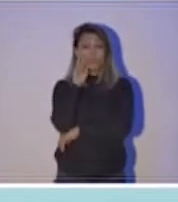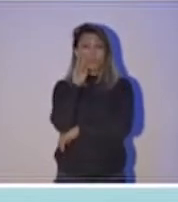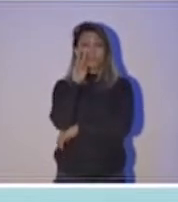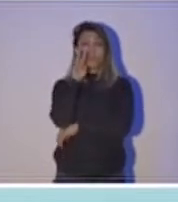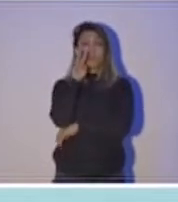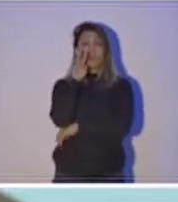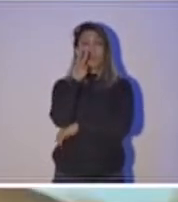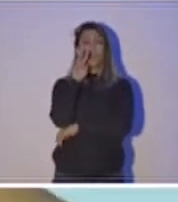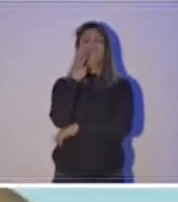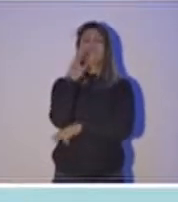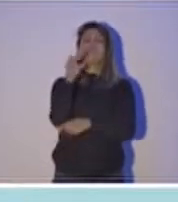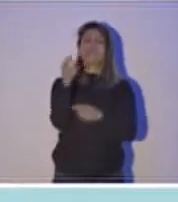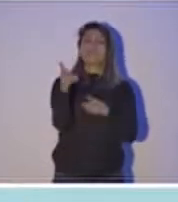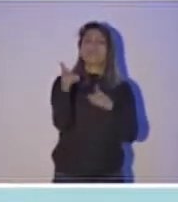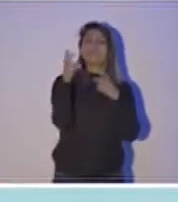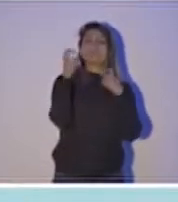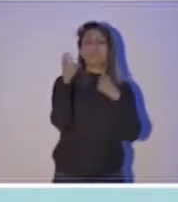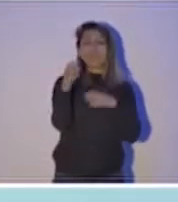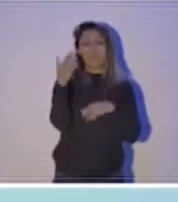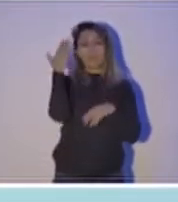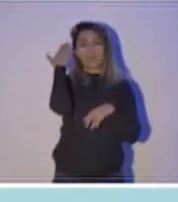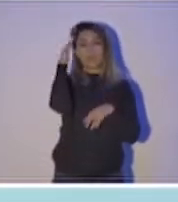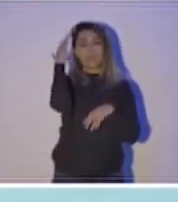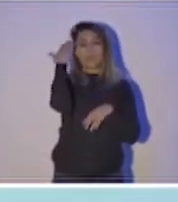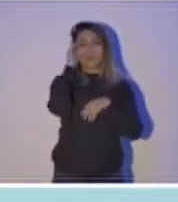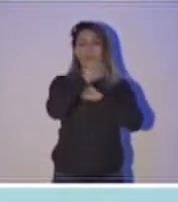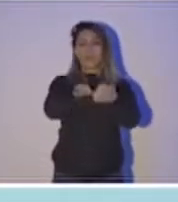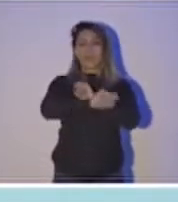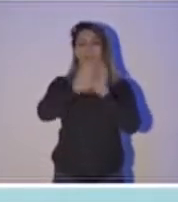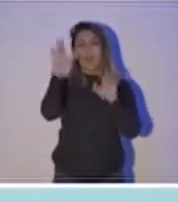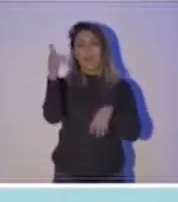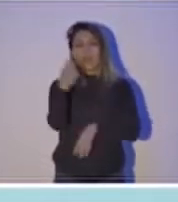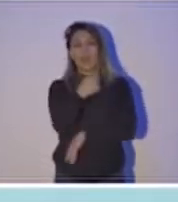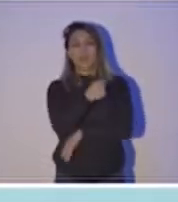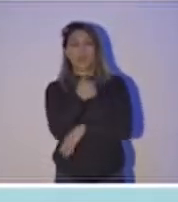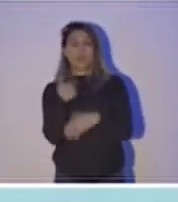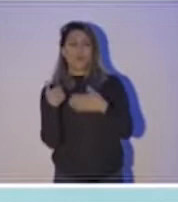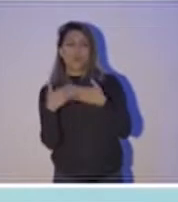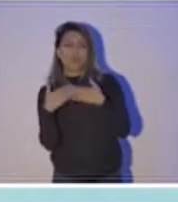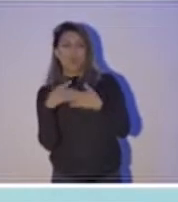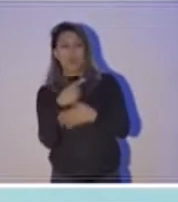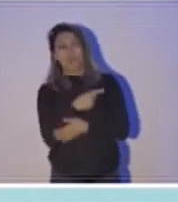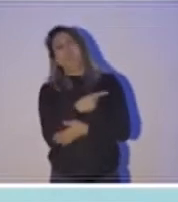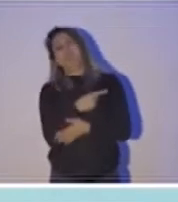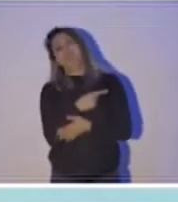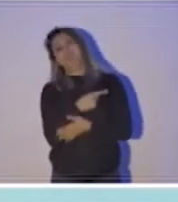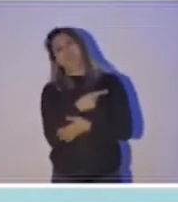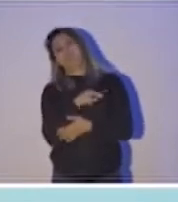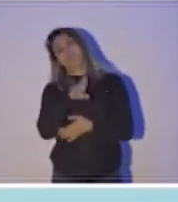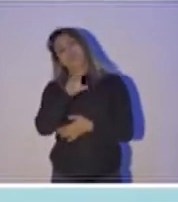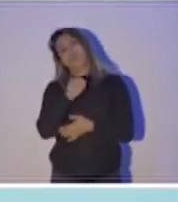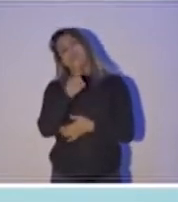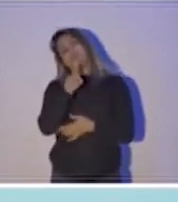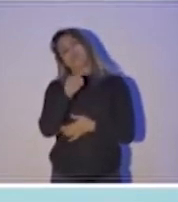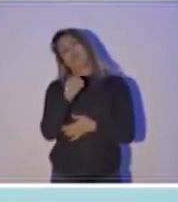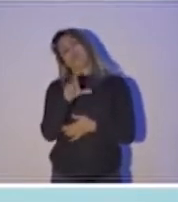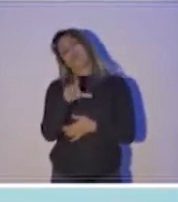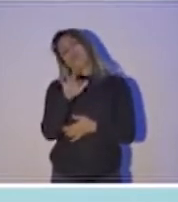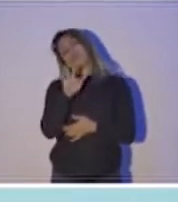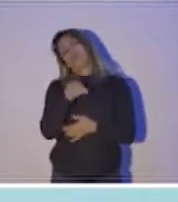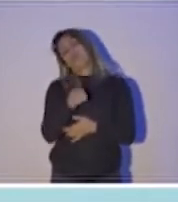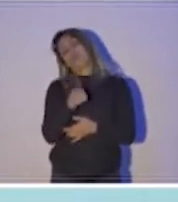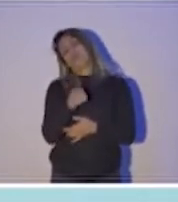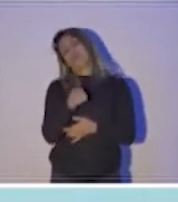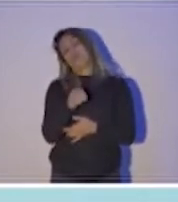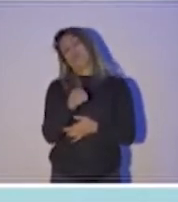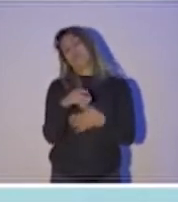mais e entender mais a aula dele. E quando ele tem essa certa amizade com a gente, fica mais fácil da gente aprender, porque a